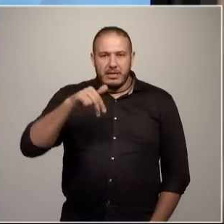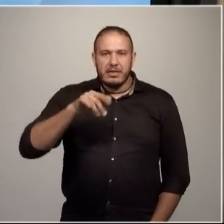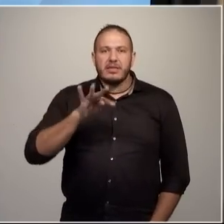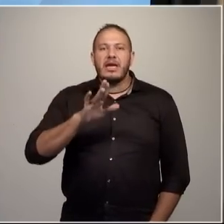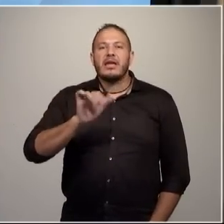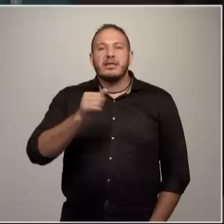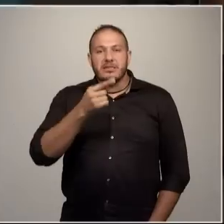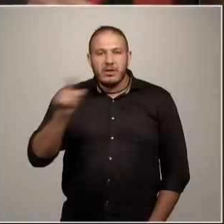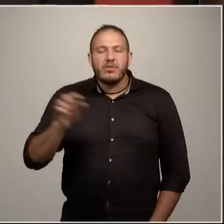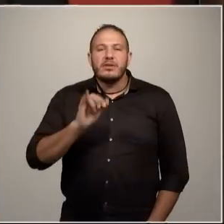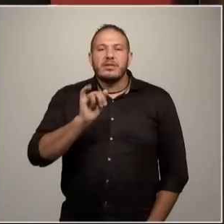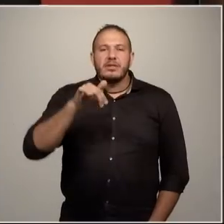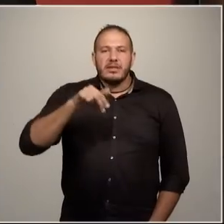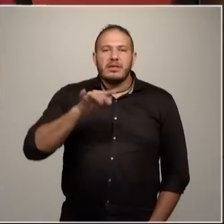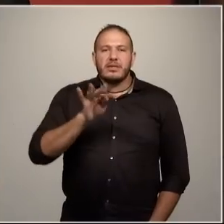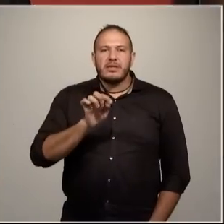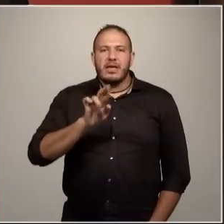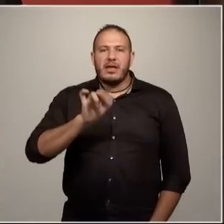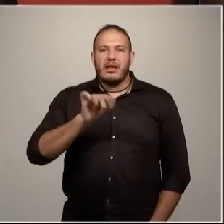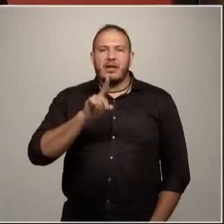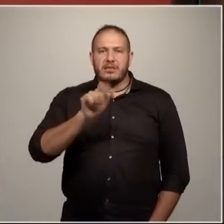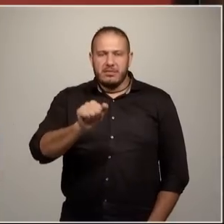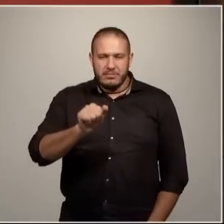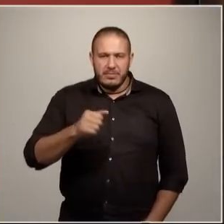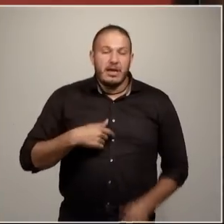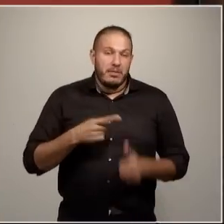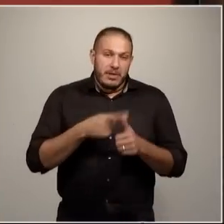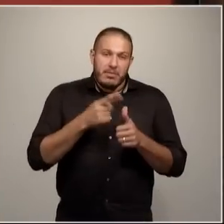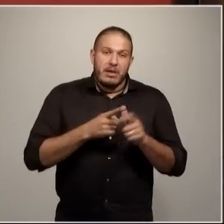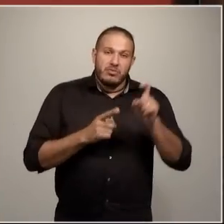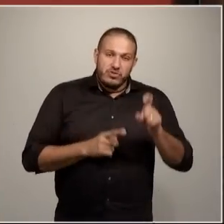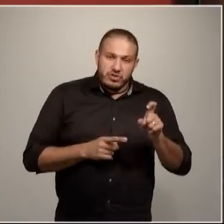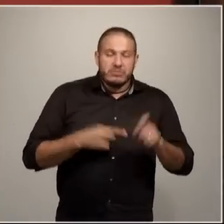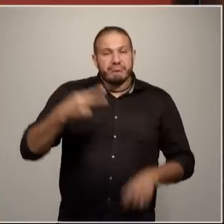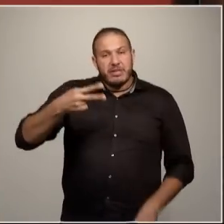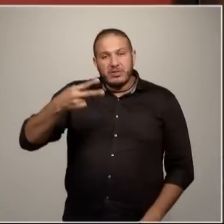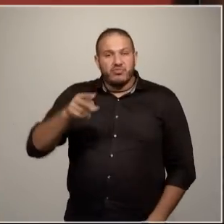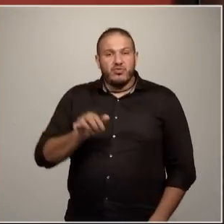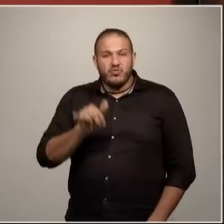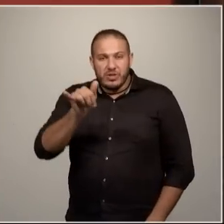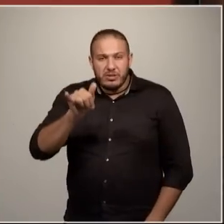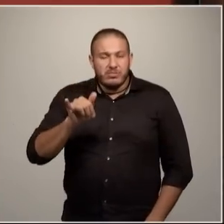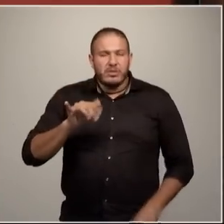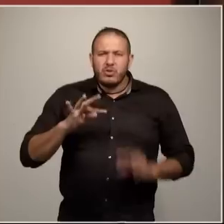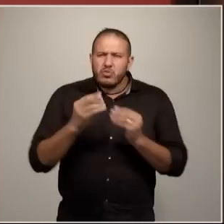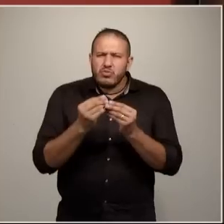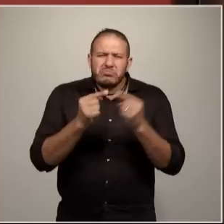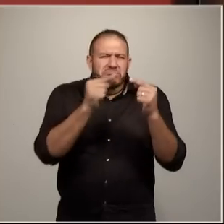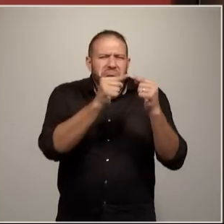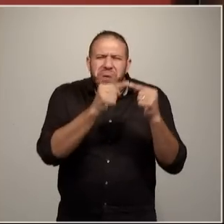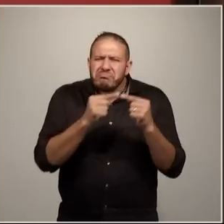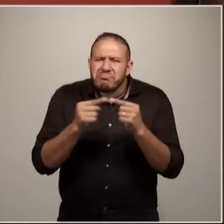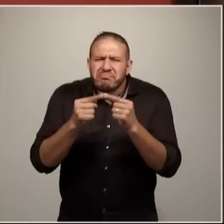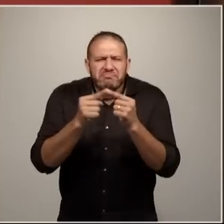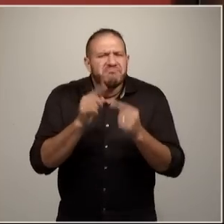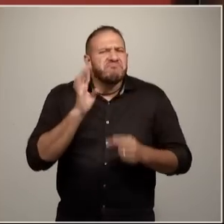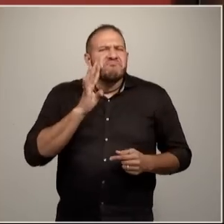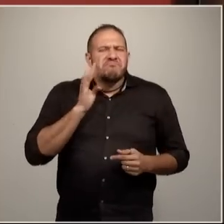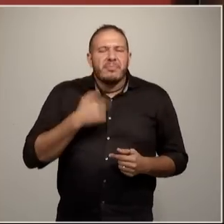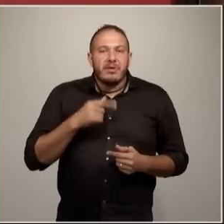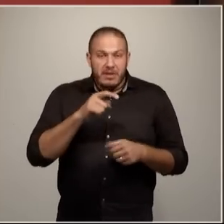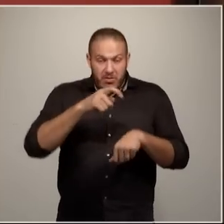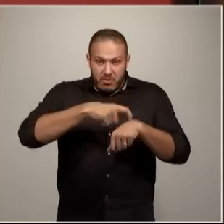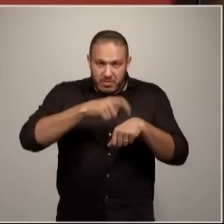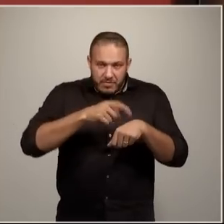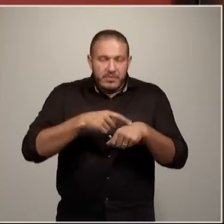duas integrais. A primeira no x, a segunda no y. E tudo funciona super certinho. Olha que legal. Quando eu fiz a integral em